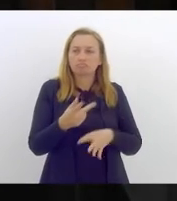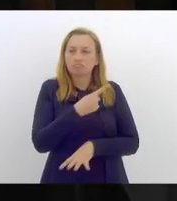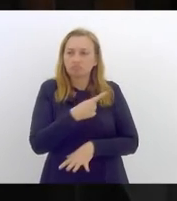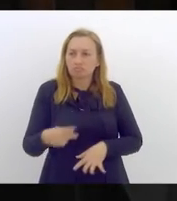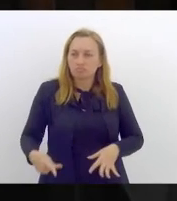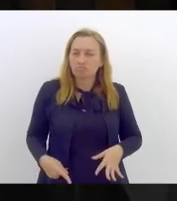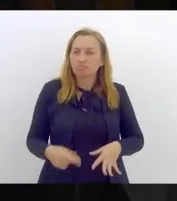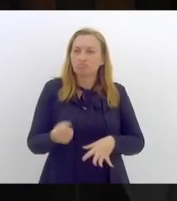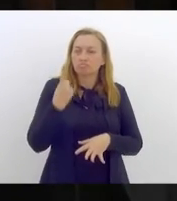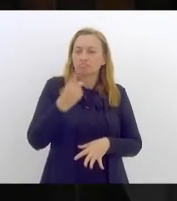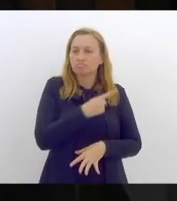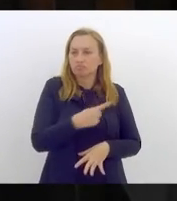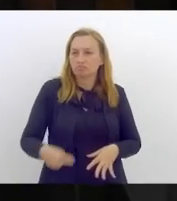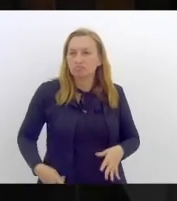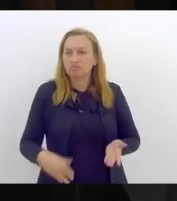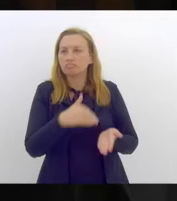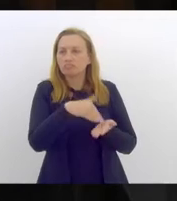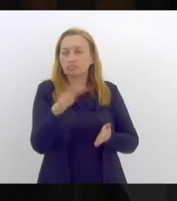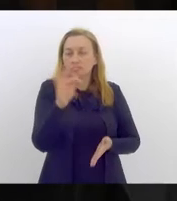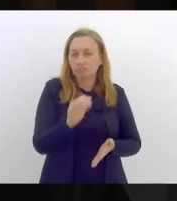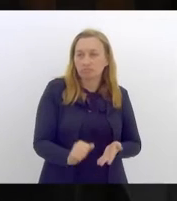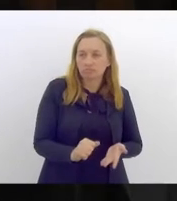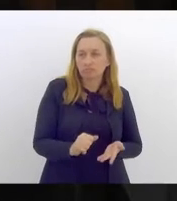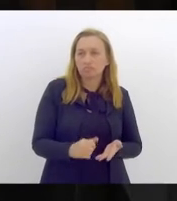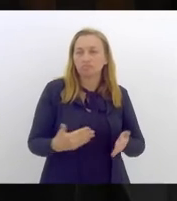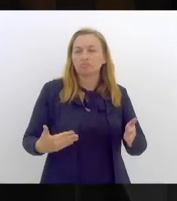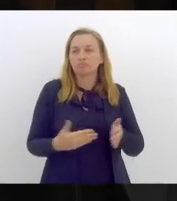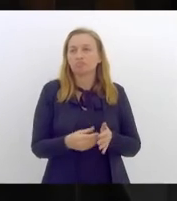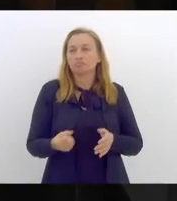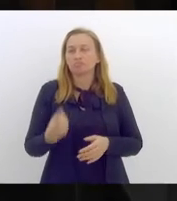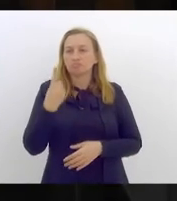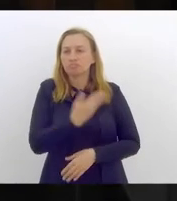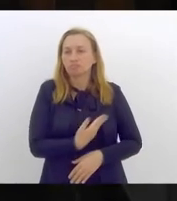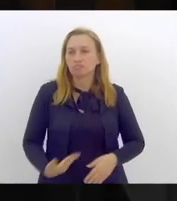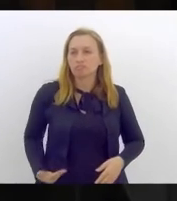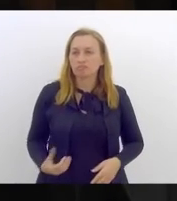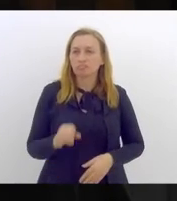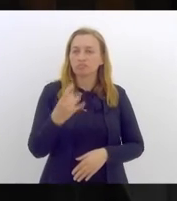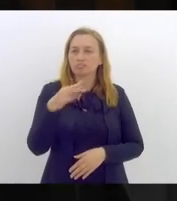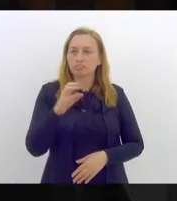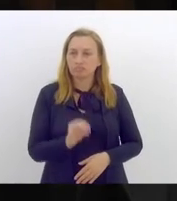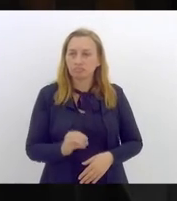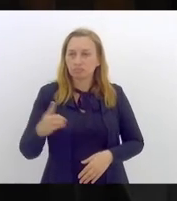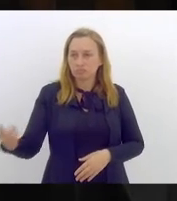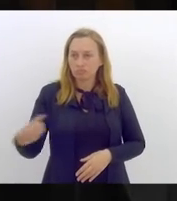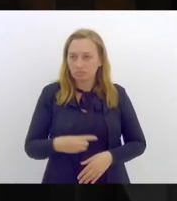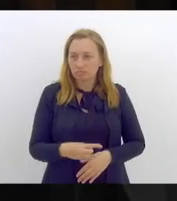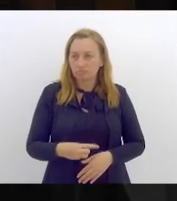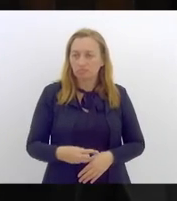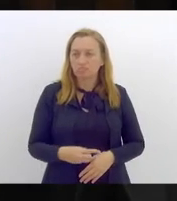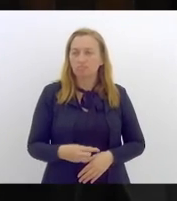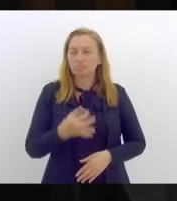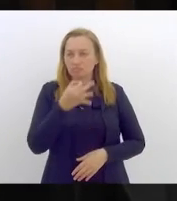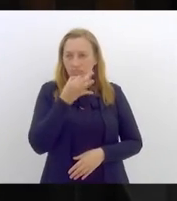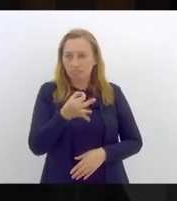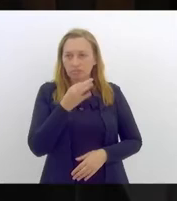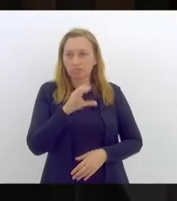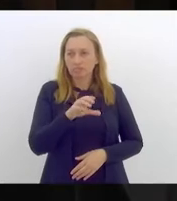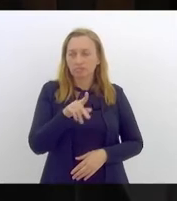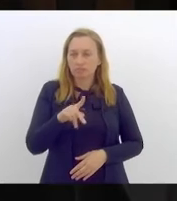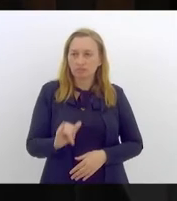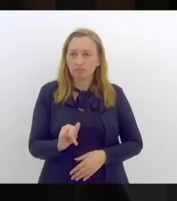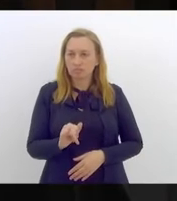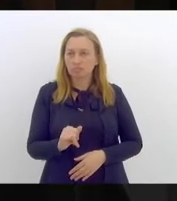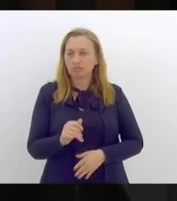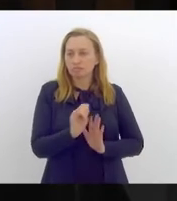presidentes, ex-presidentes, secretários de Fazenda, até o ex-governador Sérgio Cabral a gente convocou para concluir, para prestar deputado. Depoimento na CPI